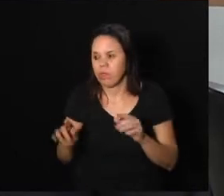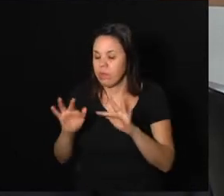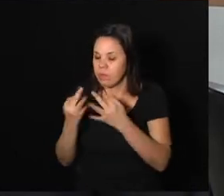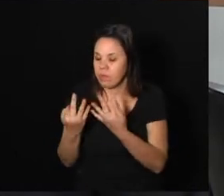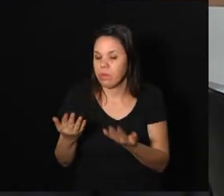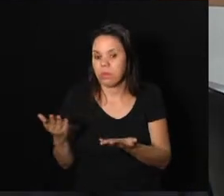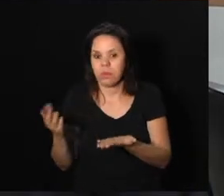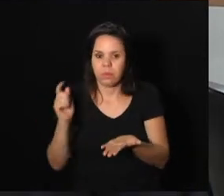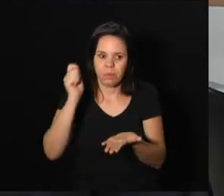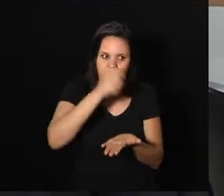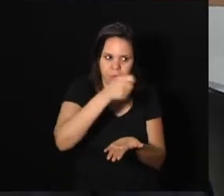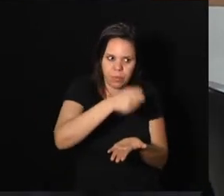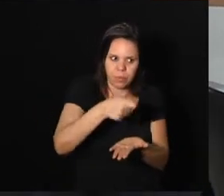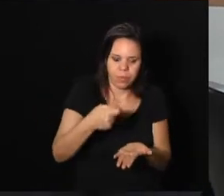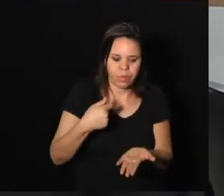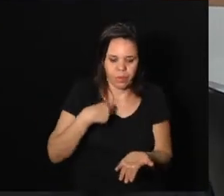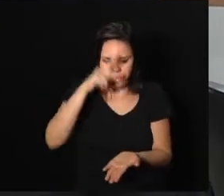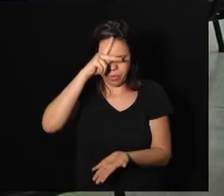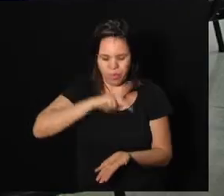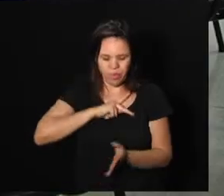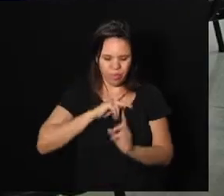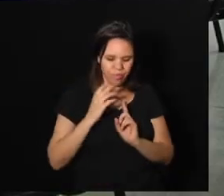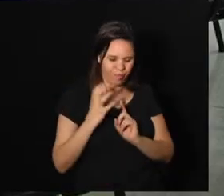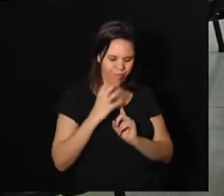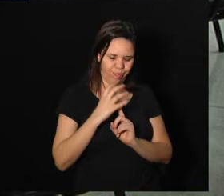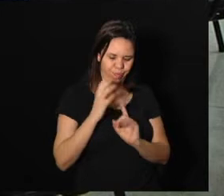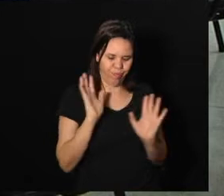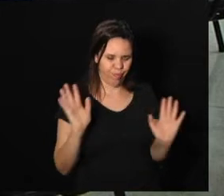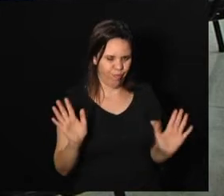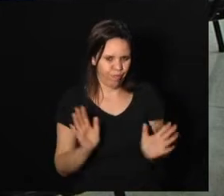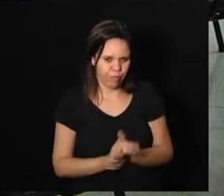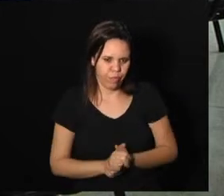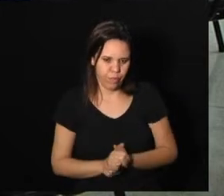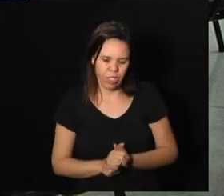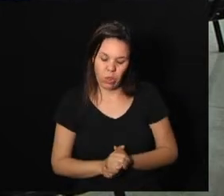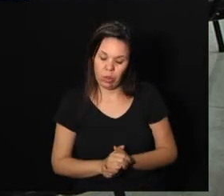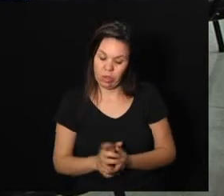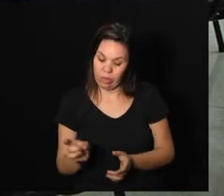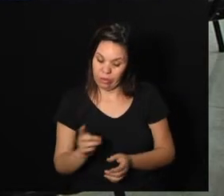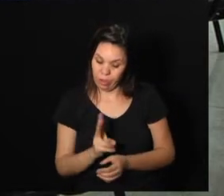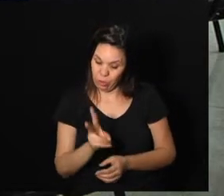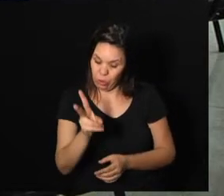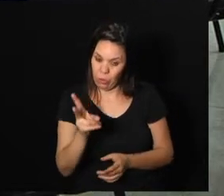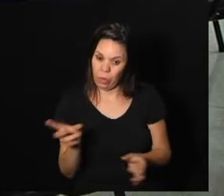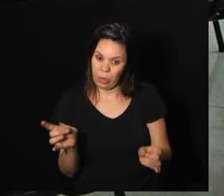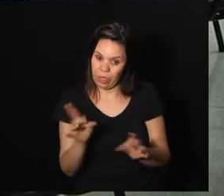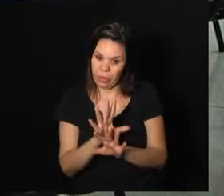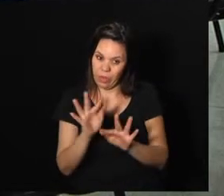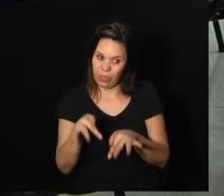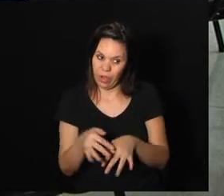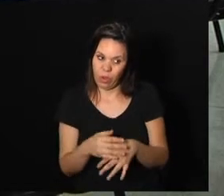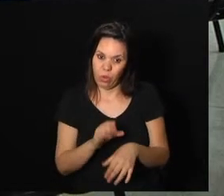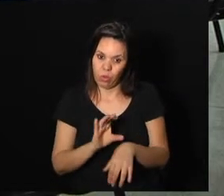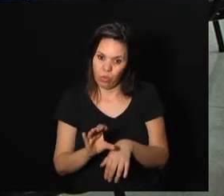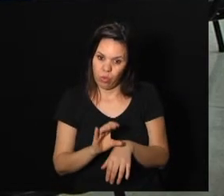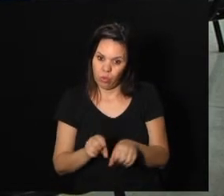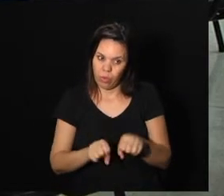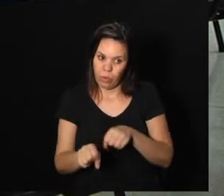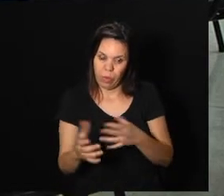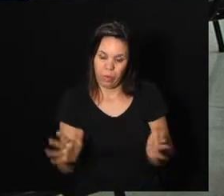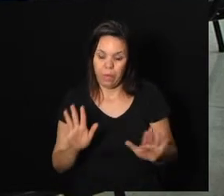própria pressão que ele mesmo faz em si próprio, né? Ele vai até o final. Mas às